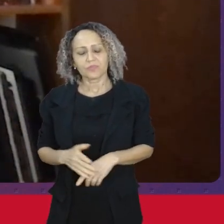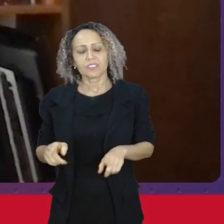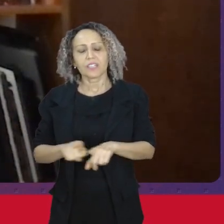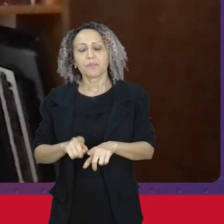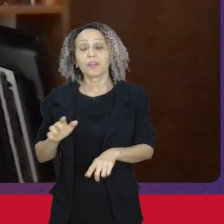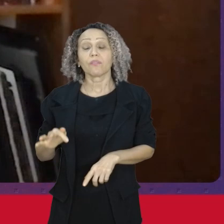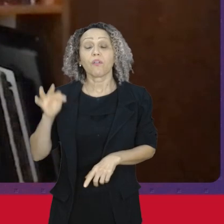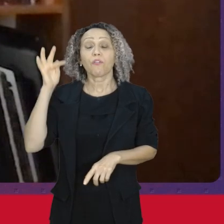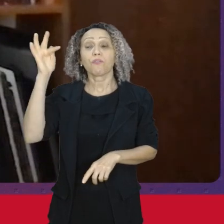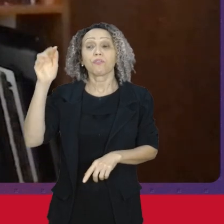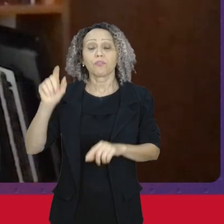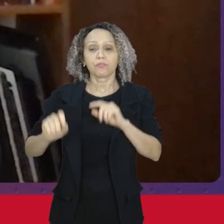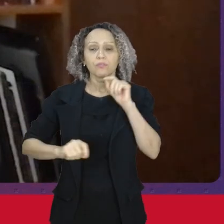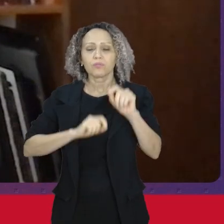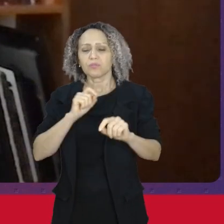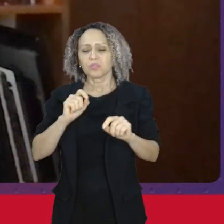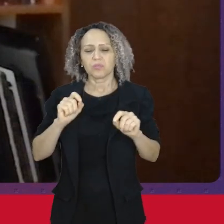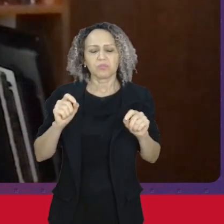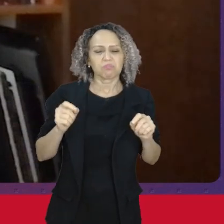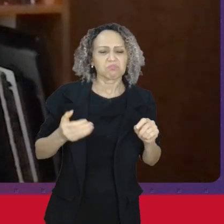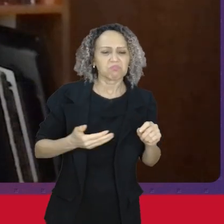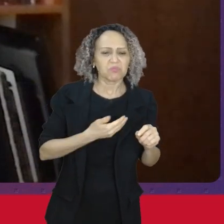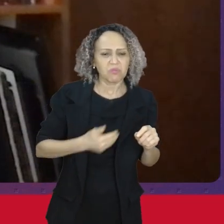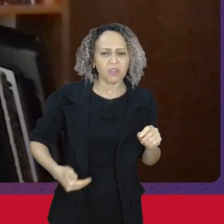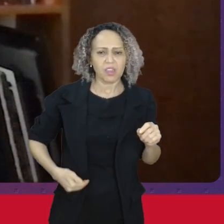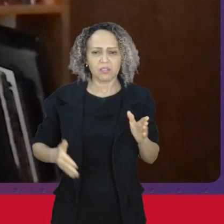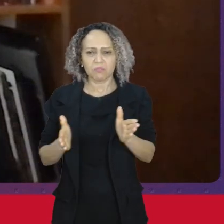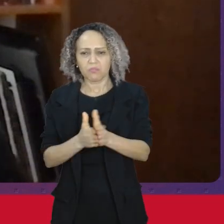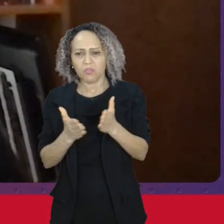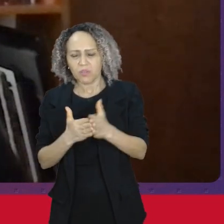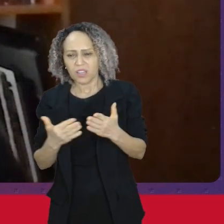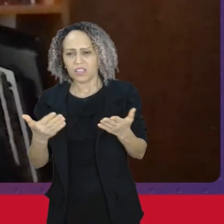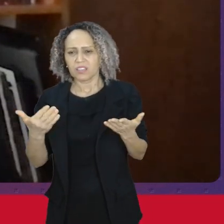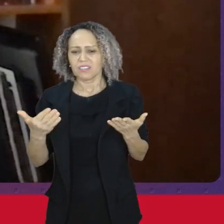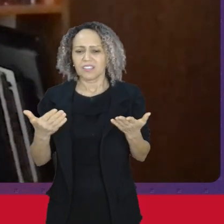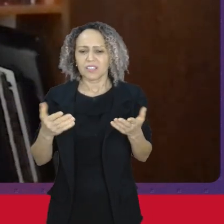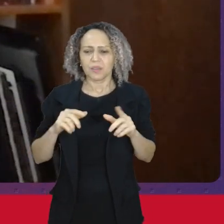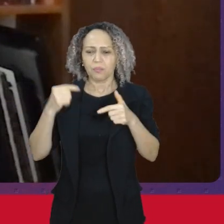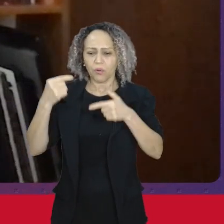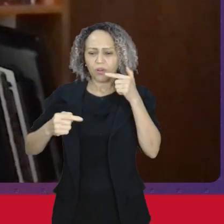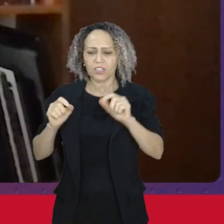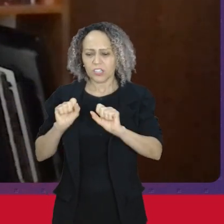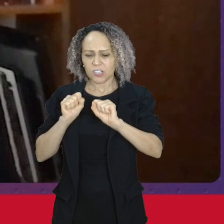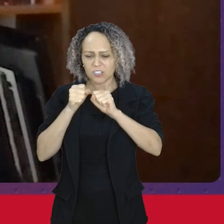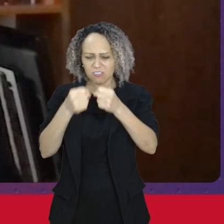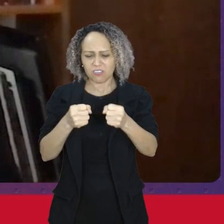essas questões envolvendo pobreza, fome e políticas de combate à pobreza.